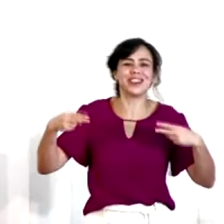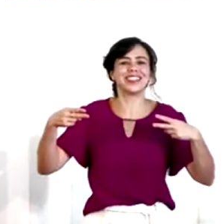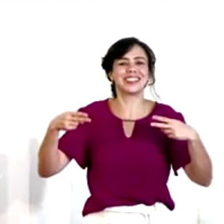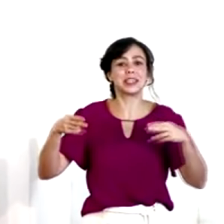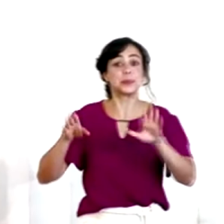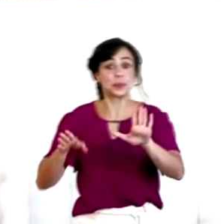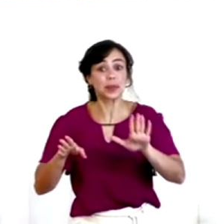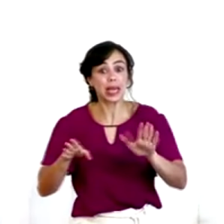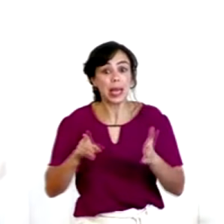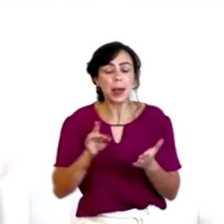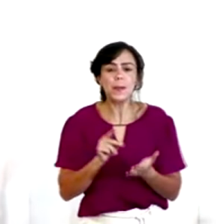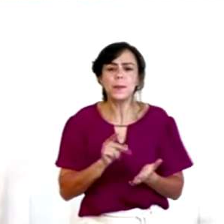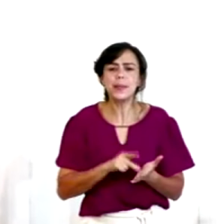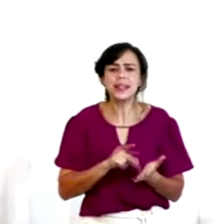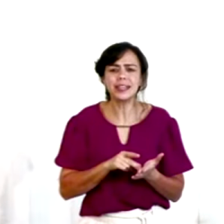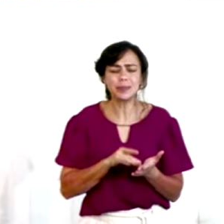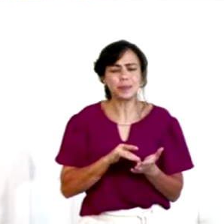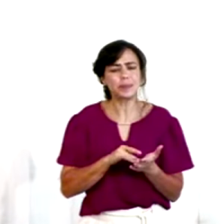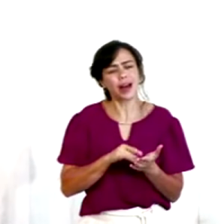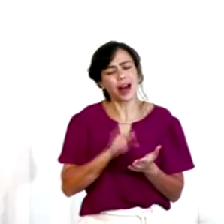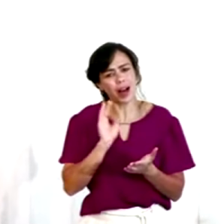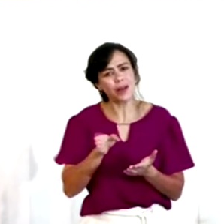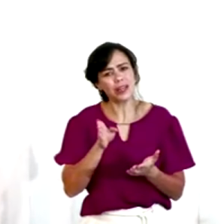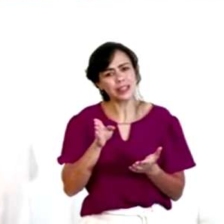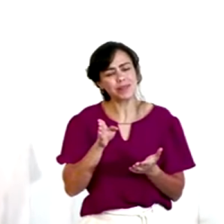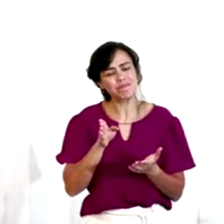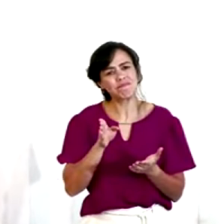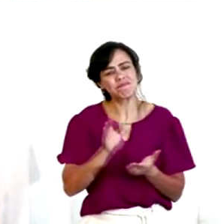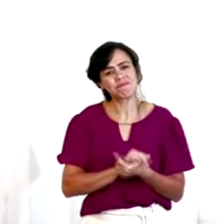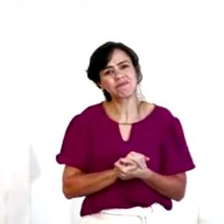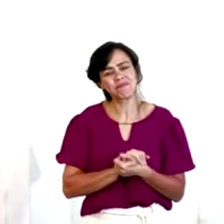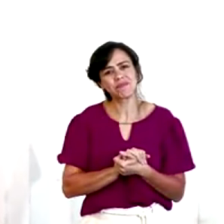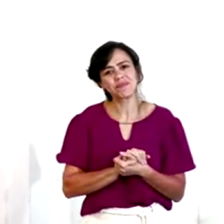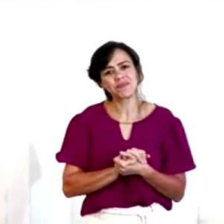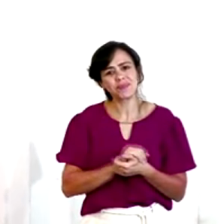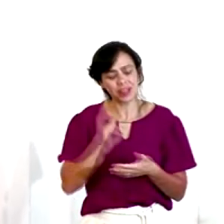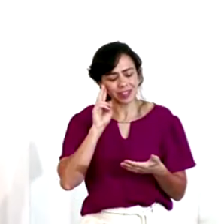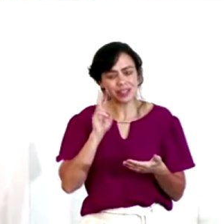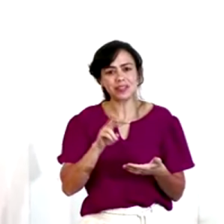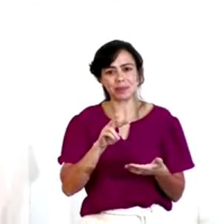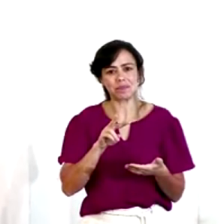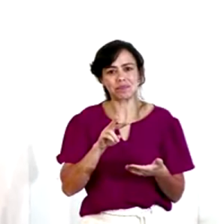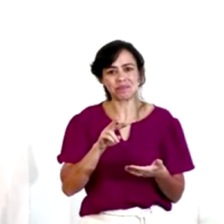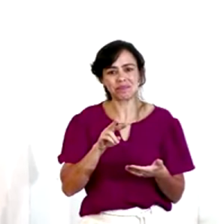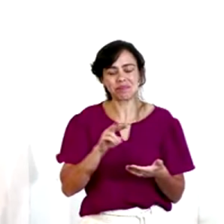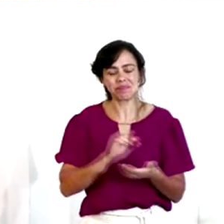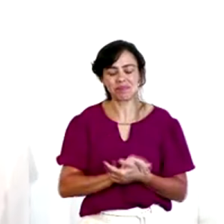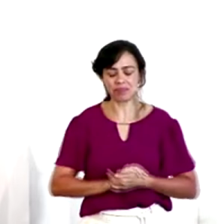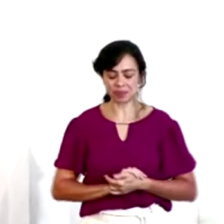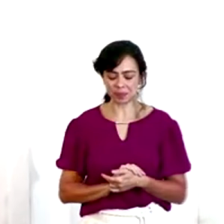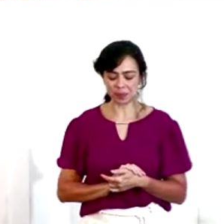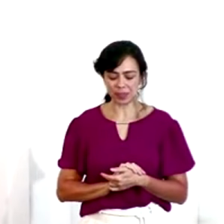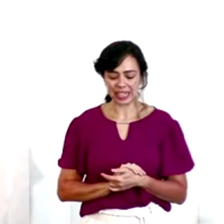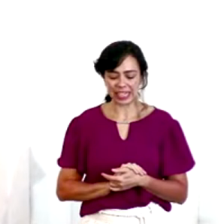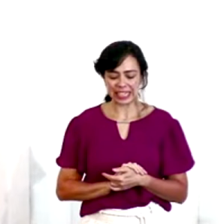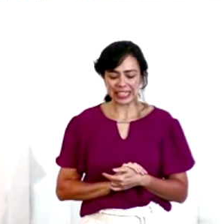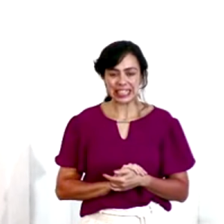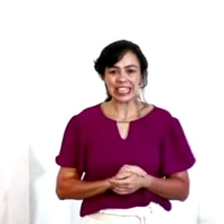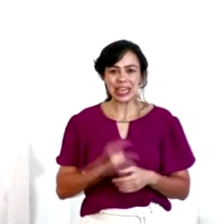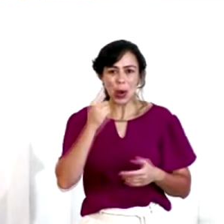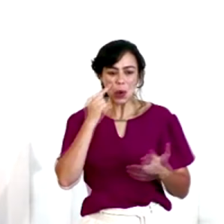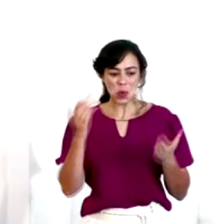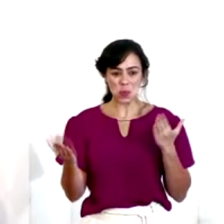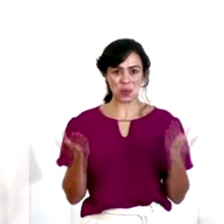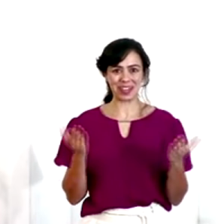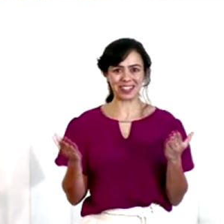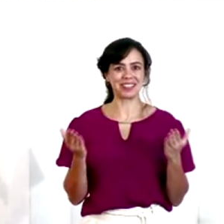de duas metáforas bem simples para eles, não tão claras ou familiares para nós, hoje no século